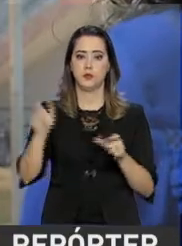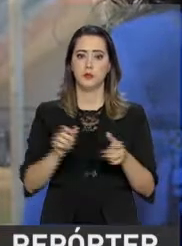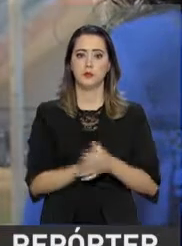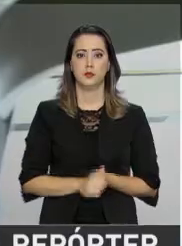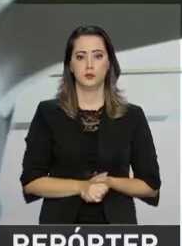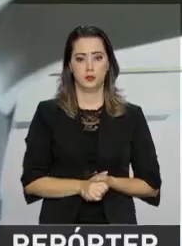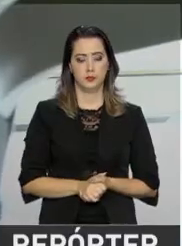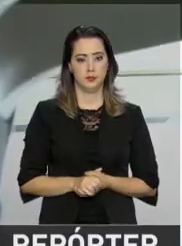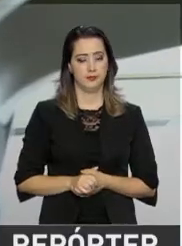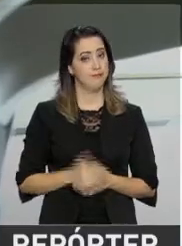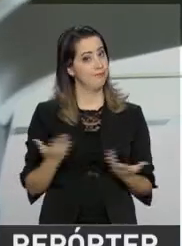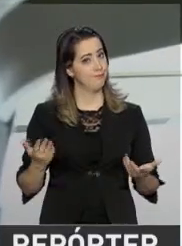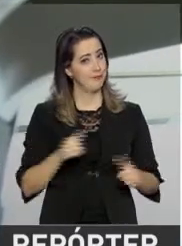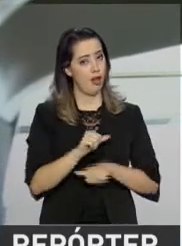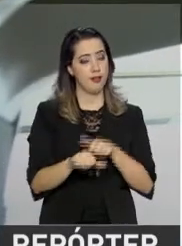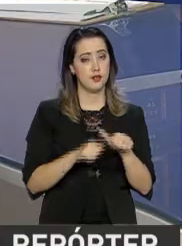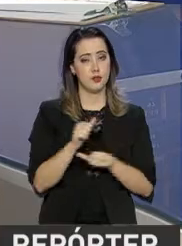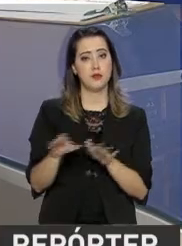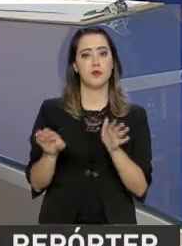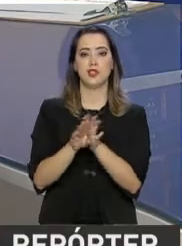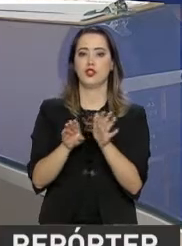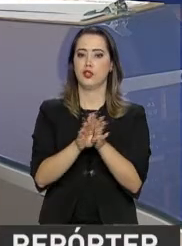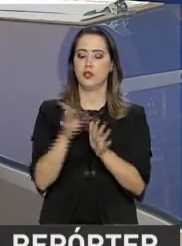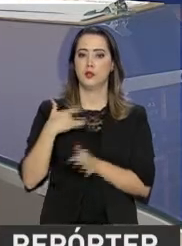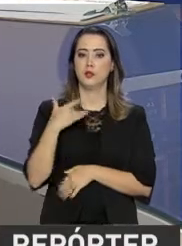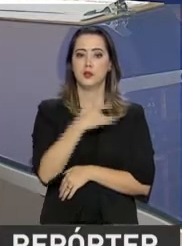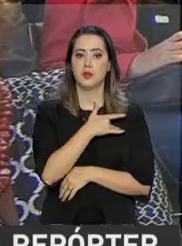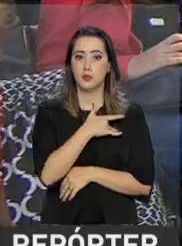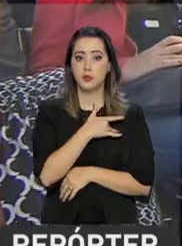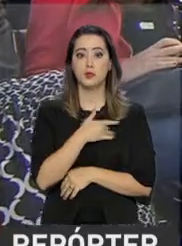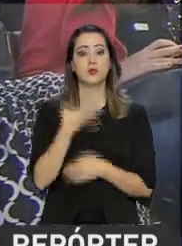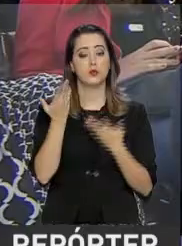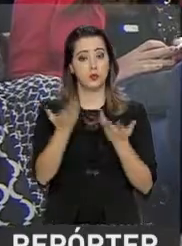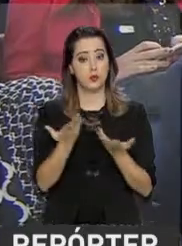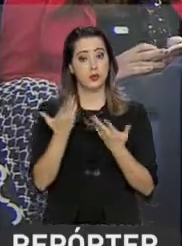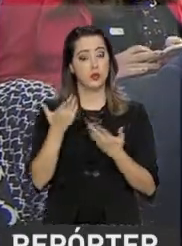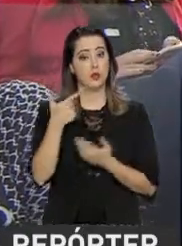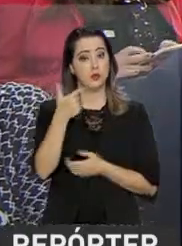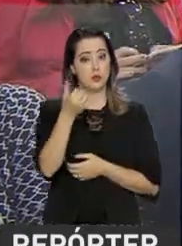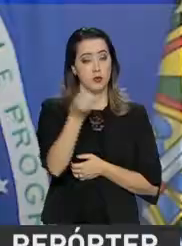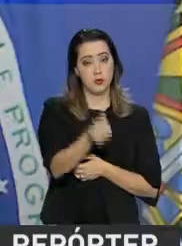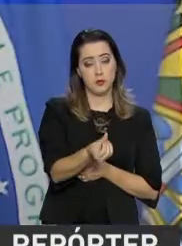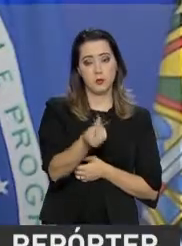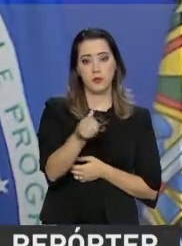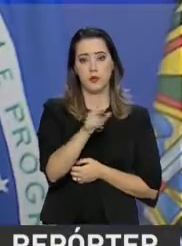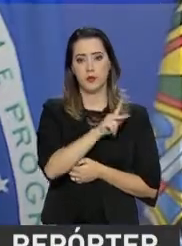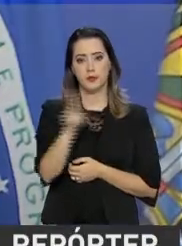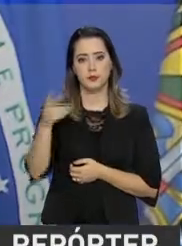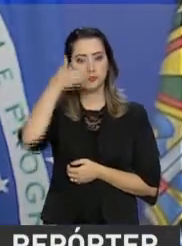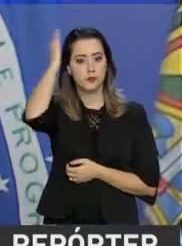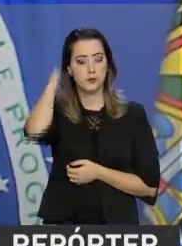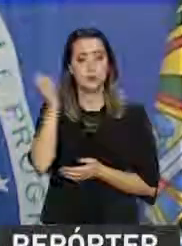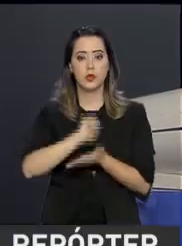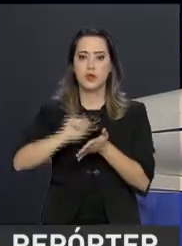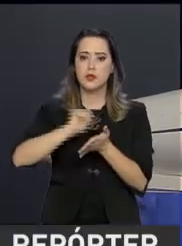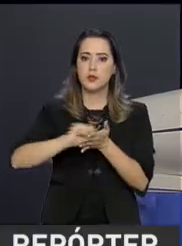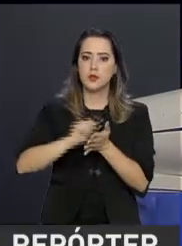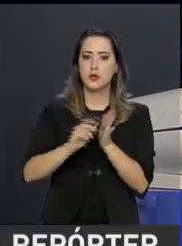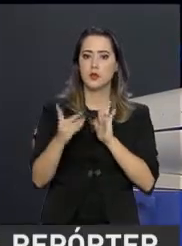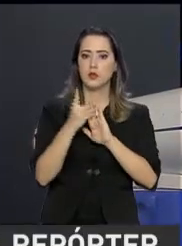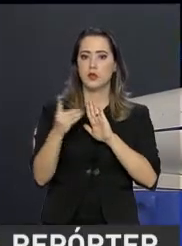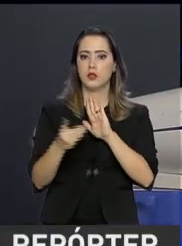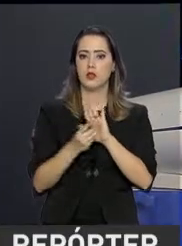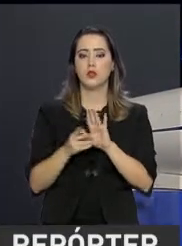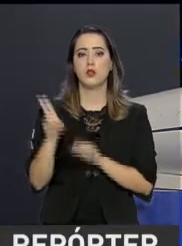pessoa. E as mudanças também chegaram para a saúde pública. Ainda em 2016, o presidente Michel Temer assinou o decreto